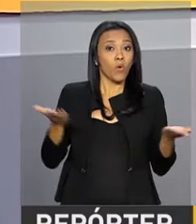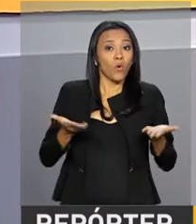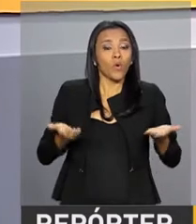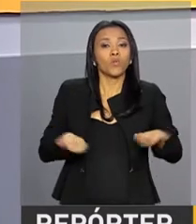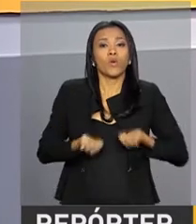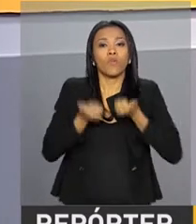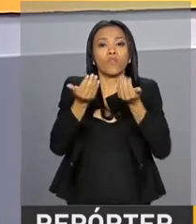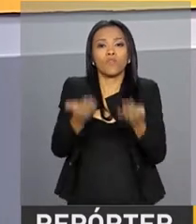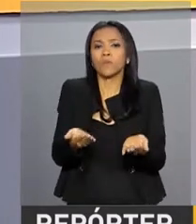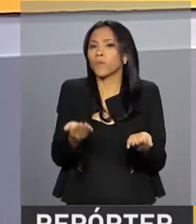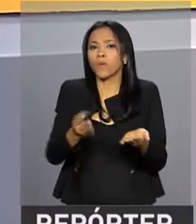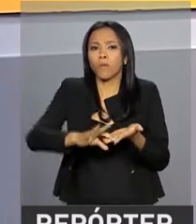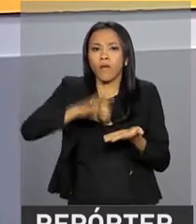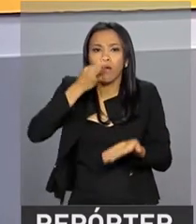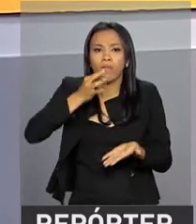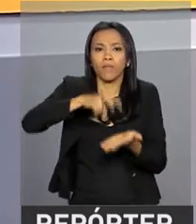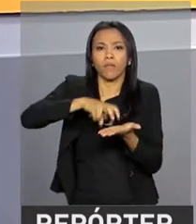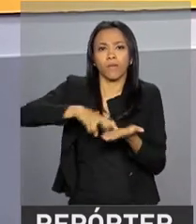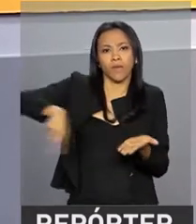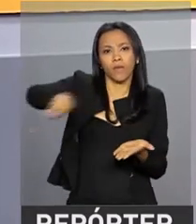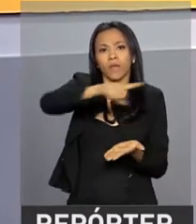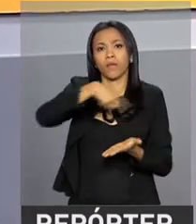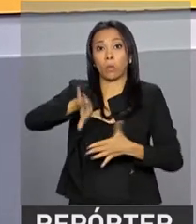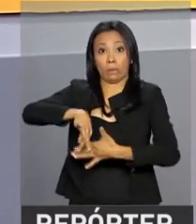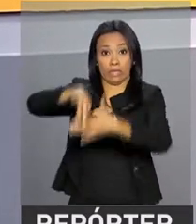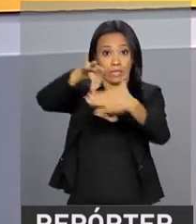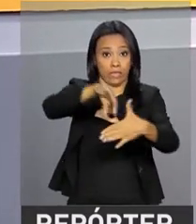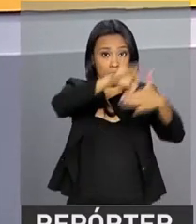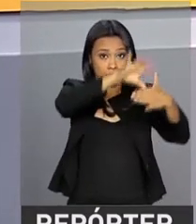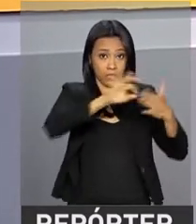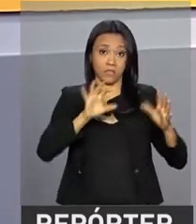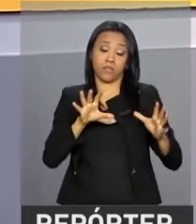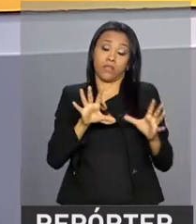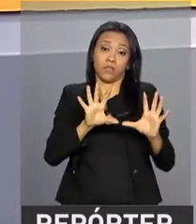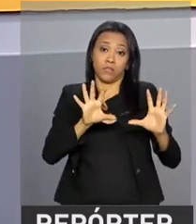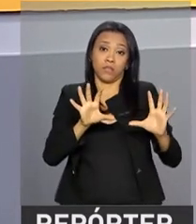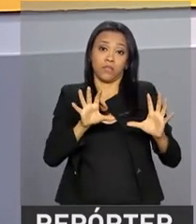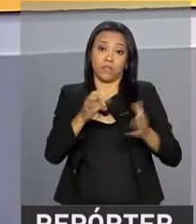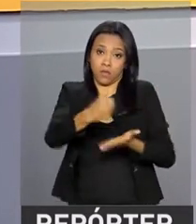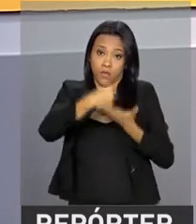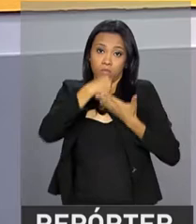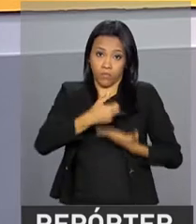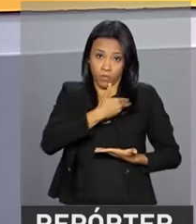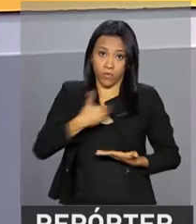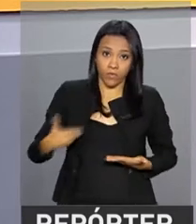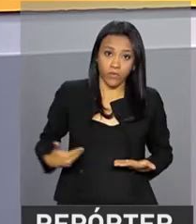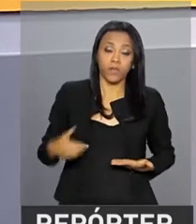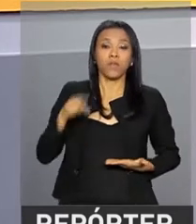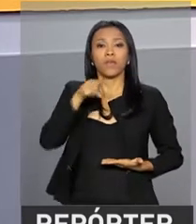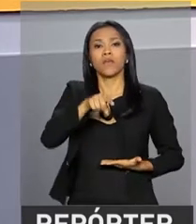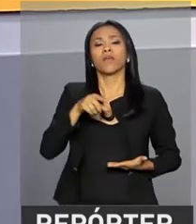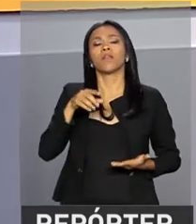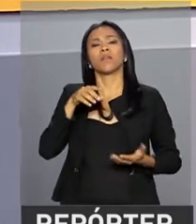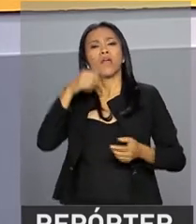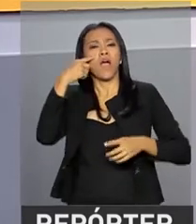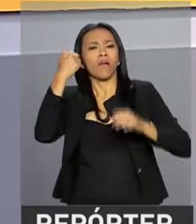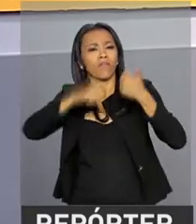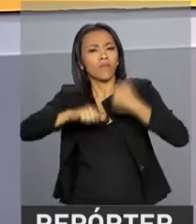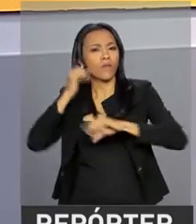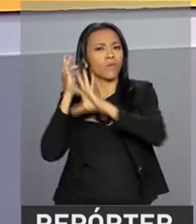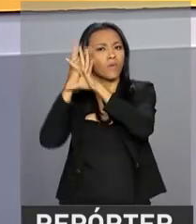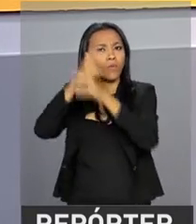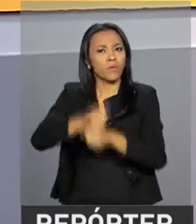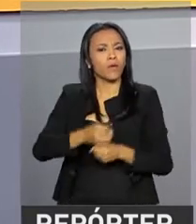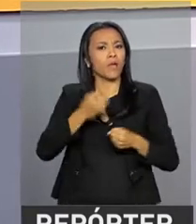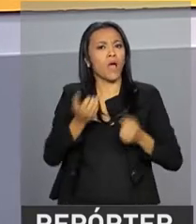hoje um café da manhã com líderes de partidos da base aliada do governo na Câmara dos Deputados. Ele fez um balanço da última viagem